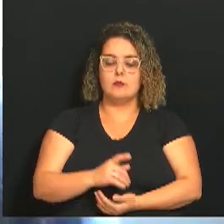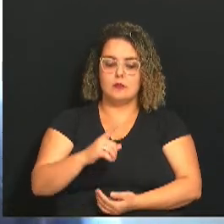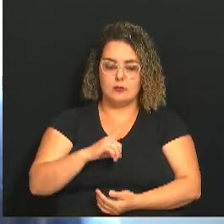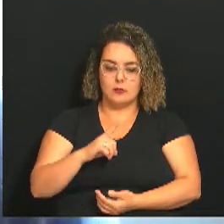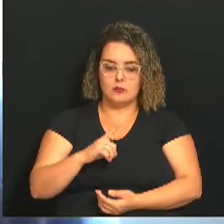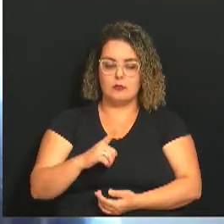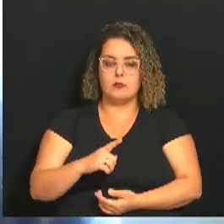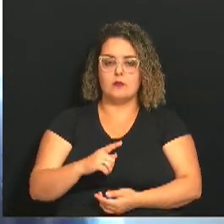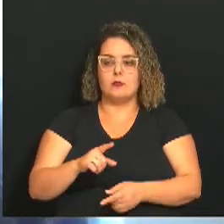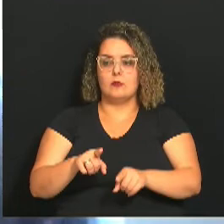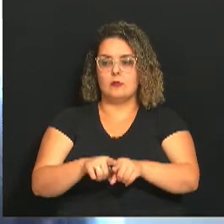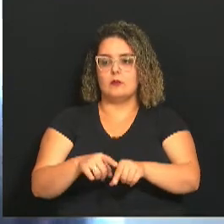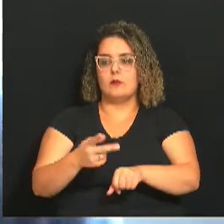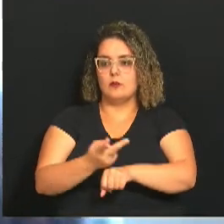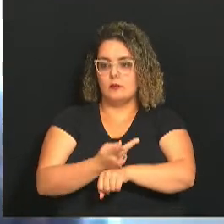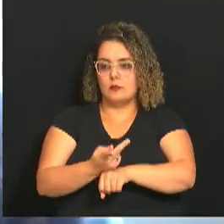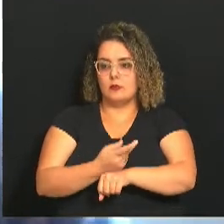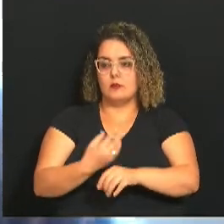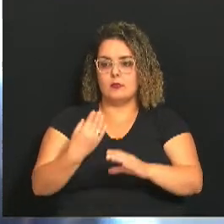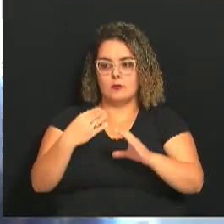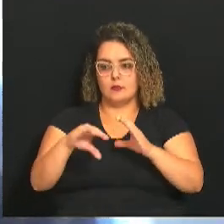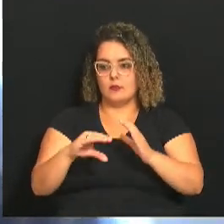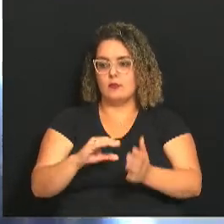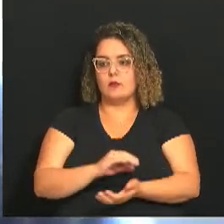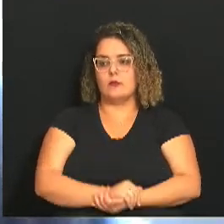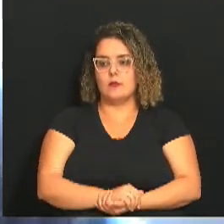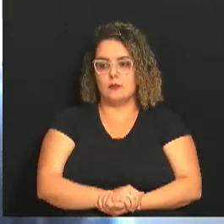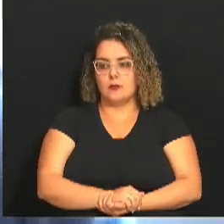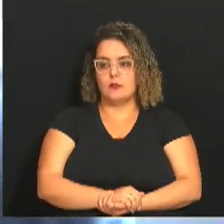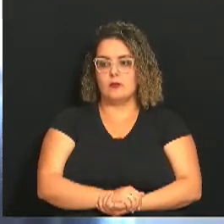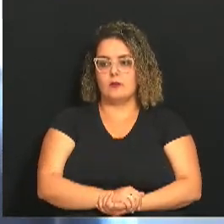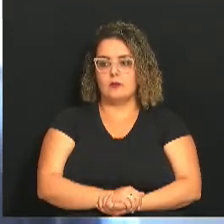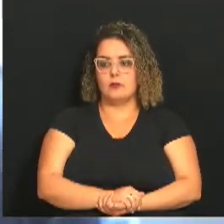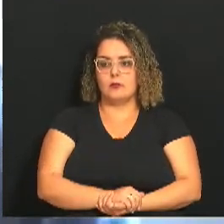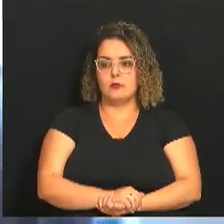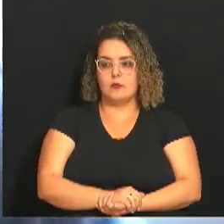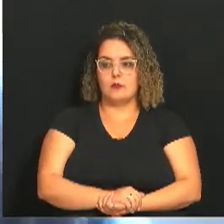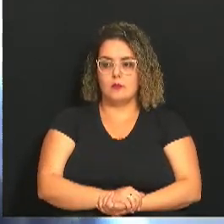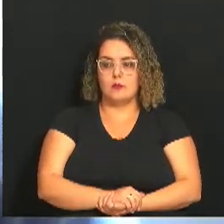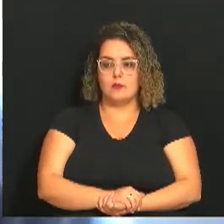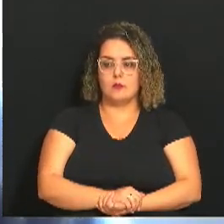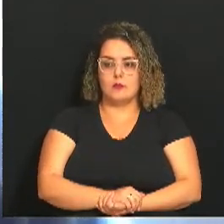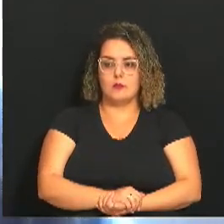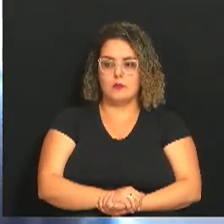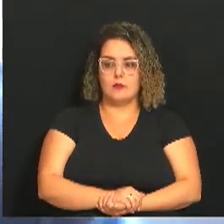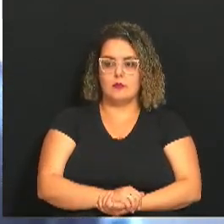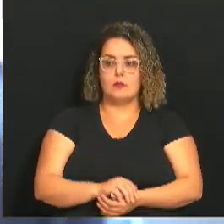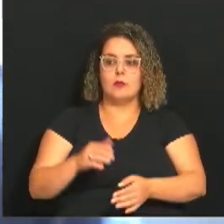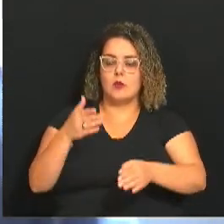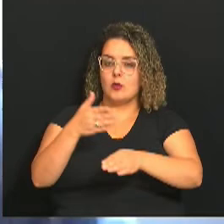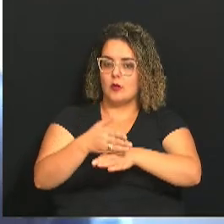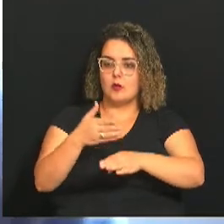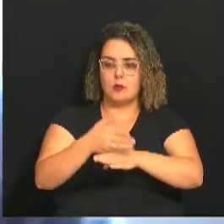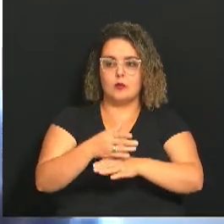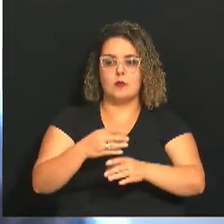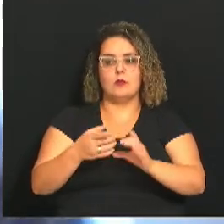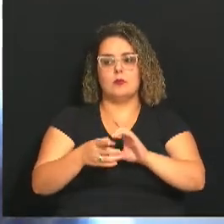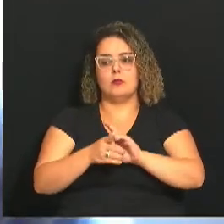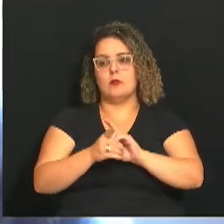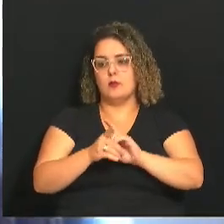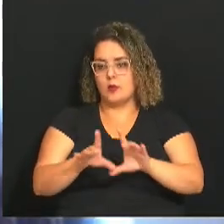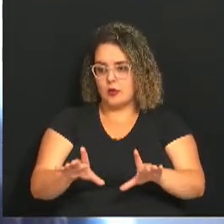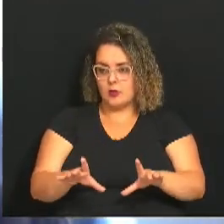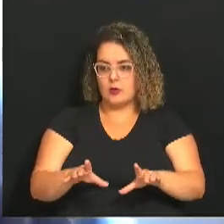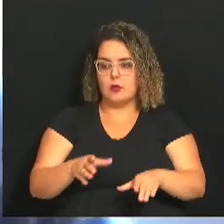Links das abordagens que eles fazem, inclusive, né? Com a sociedade, processos participativos, democráticos, contribuições que as